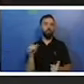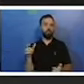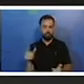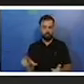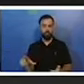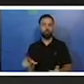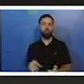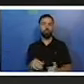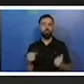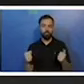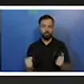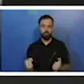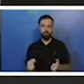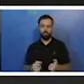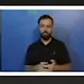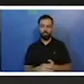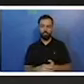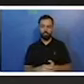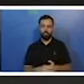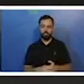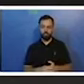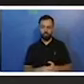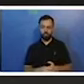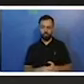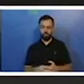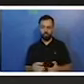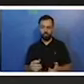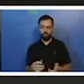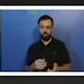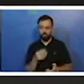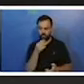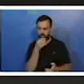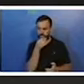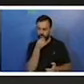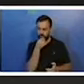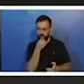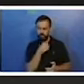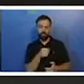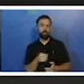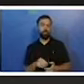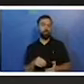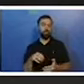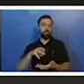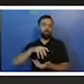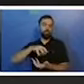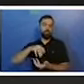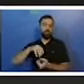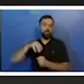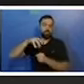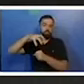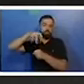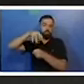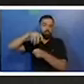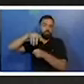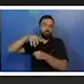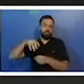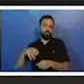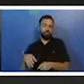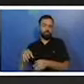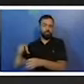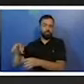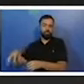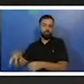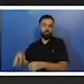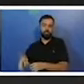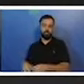momento agora então nós vamos colocar só de um lado só pode uma ver a quantidade que você tá colocando do outro lado viu